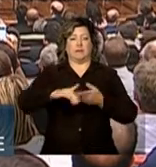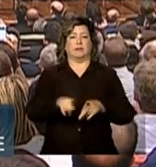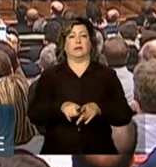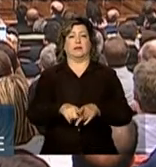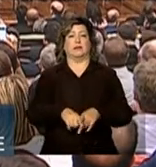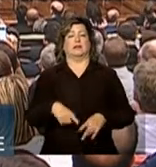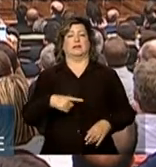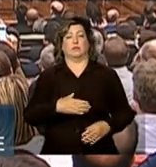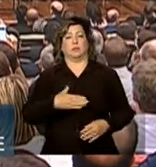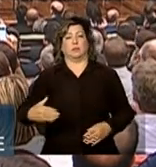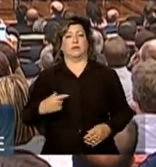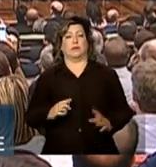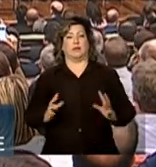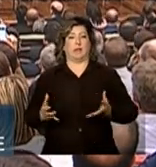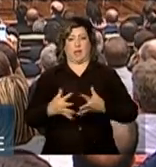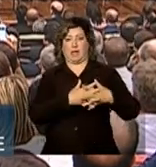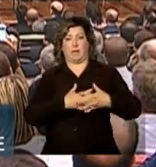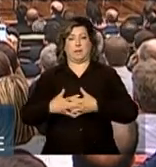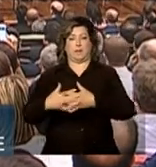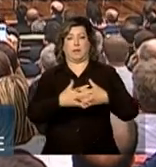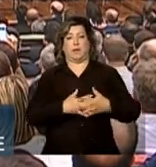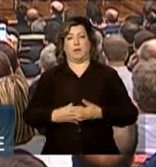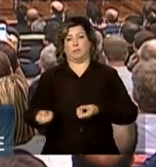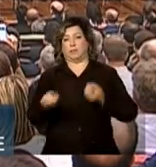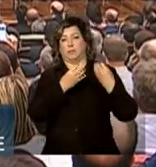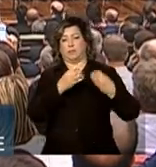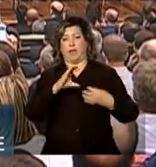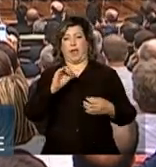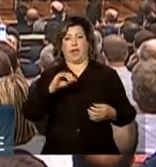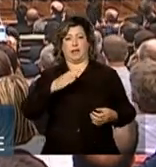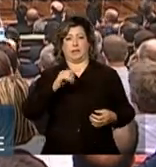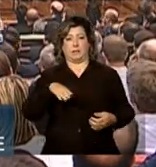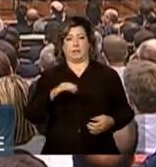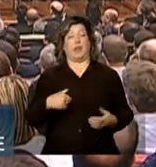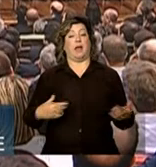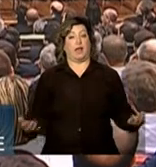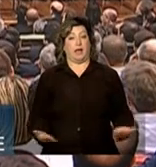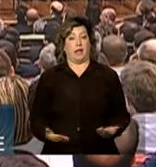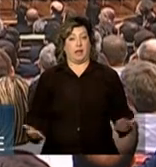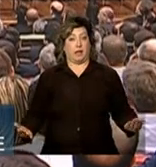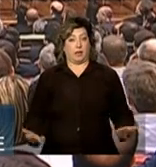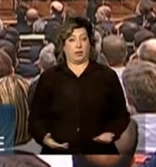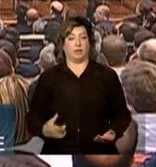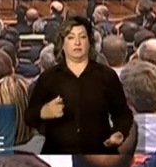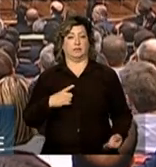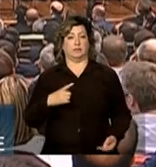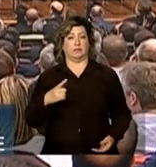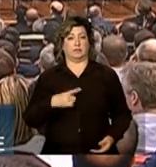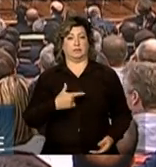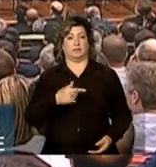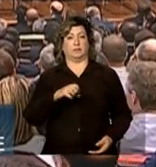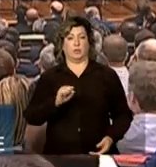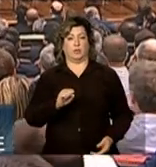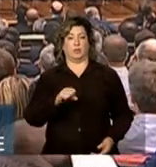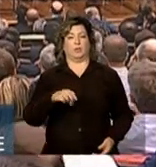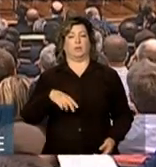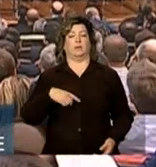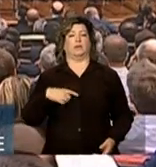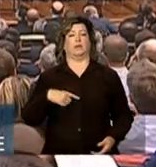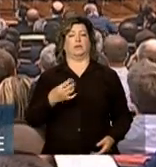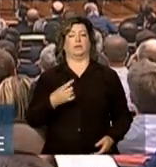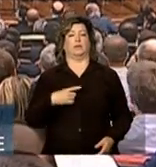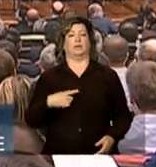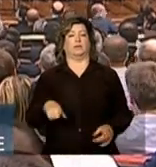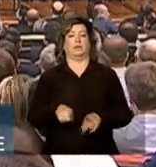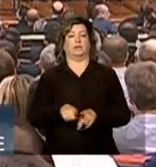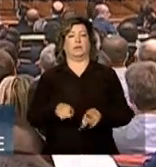caminhões caçamba. Neste ato serão entregues 28 motoniveladoras e 90 caminhões caçamba, que beneficiarão cerca